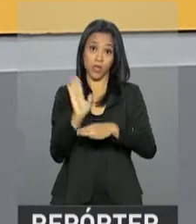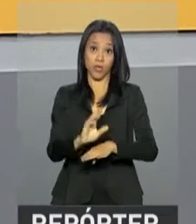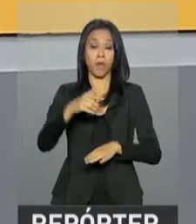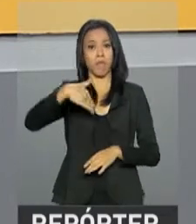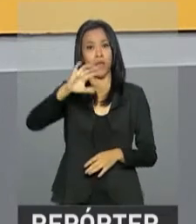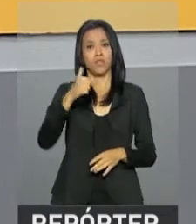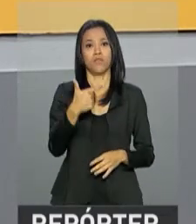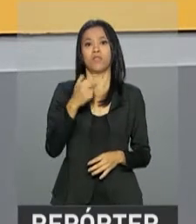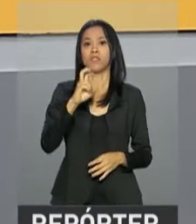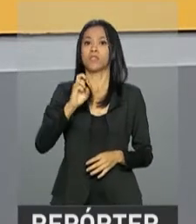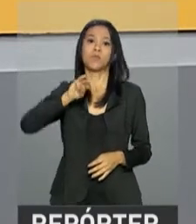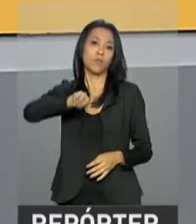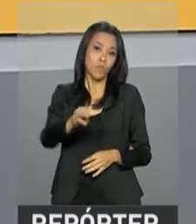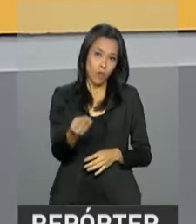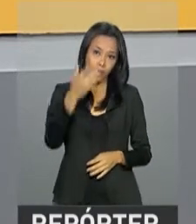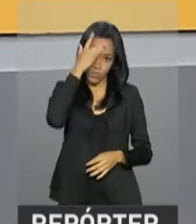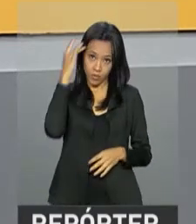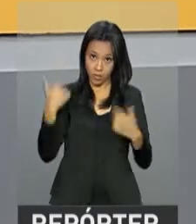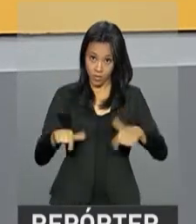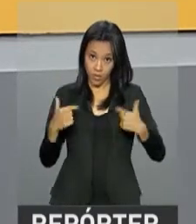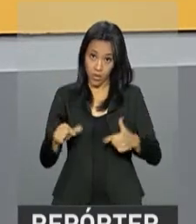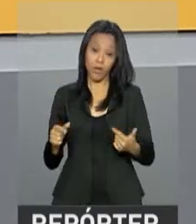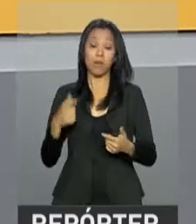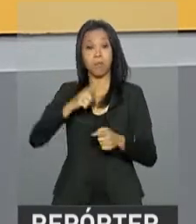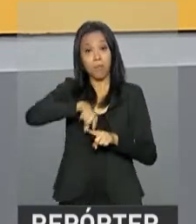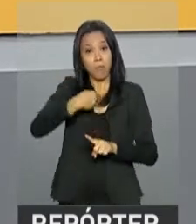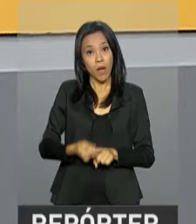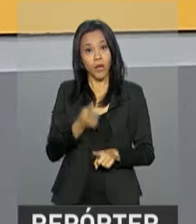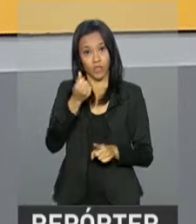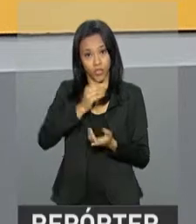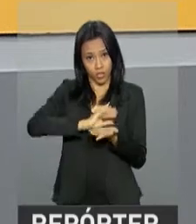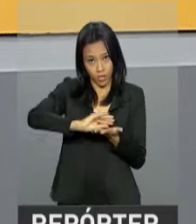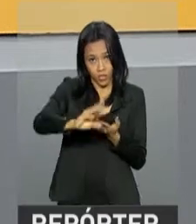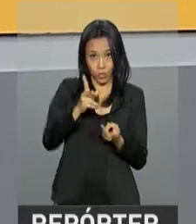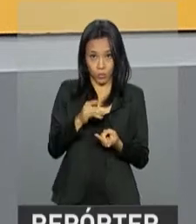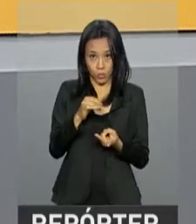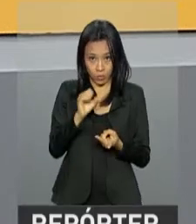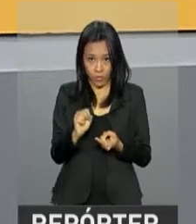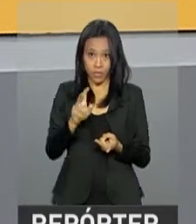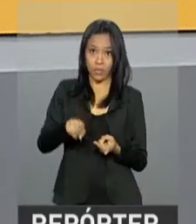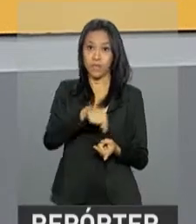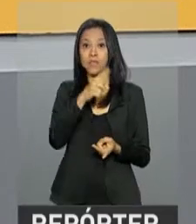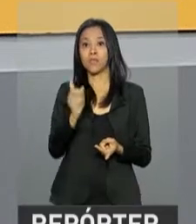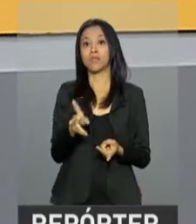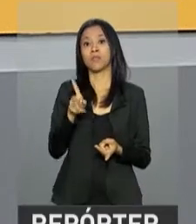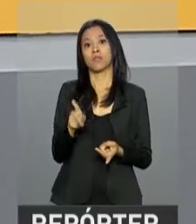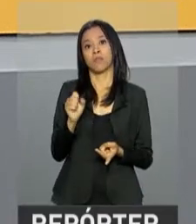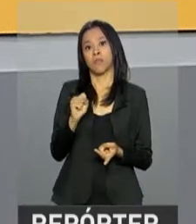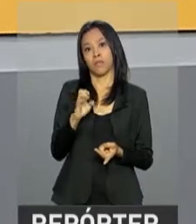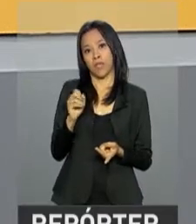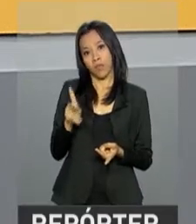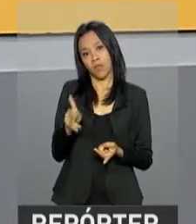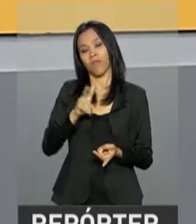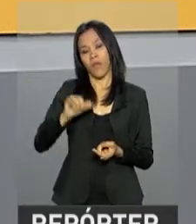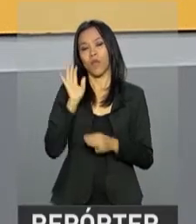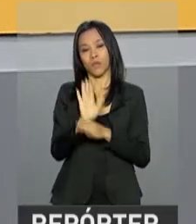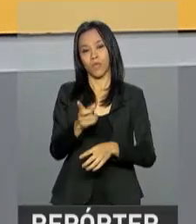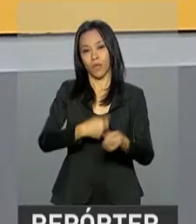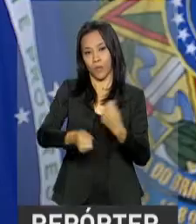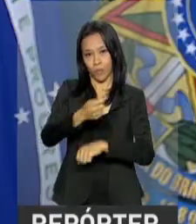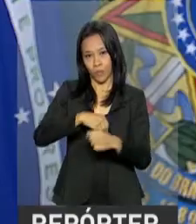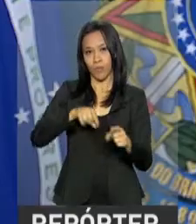presidente michel temer destacou que a liberação de mais recursos do pis pasep vai ajudar a economia e os trabalhadores